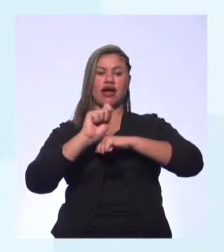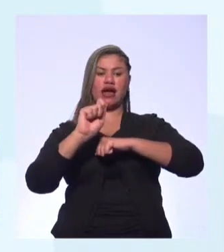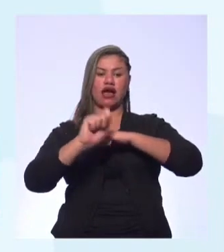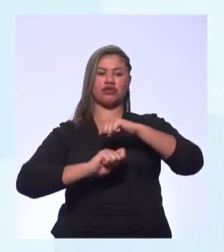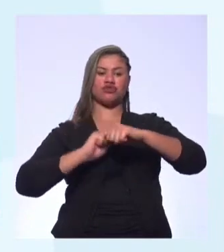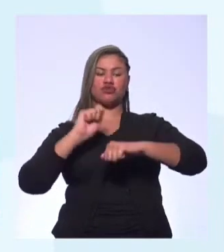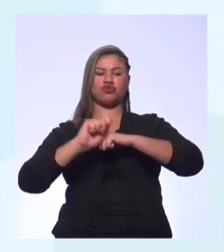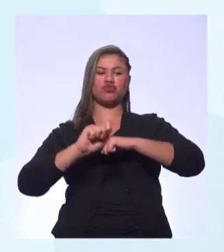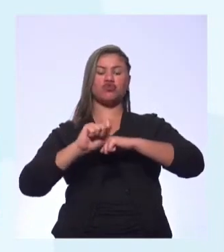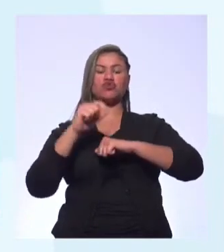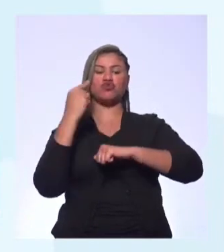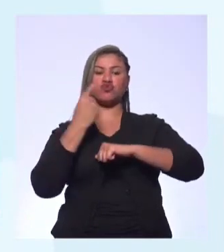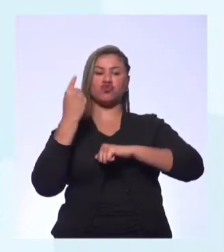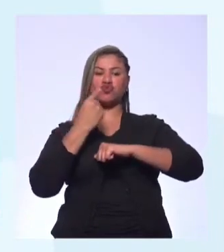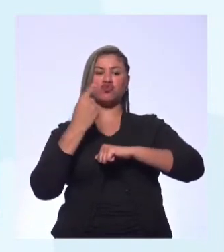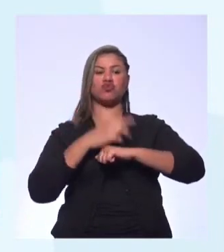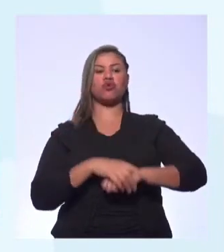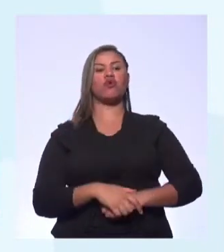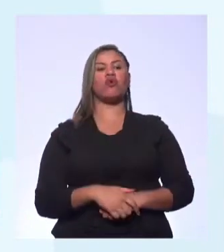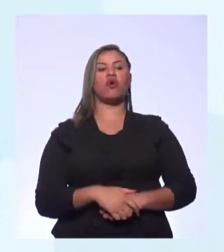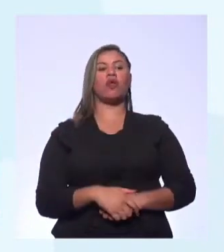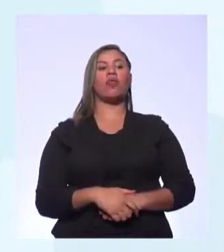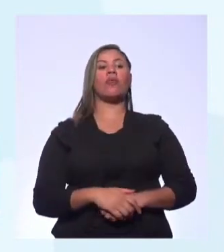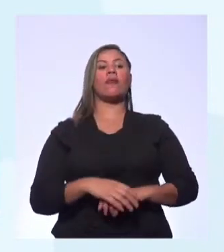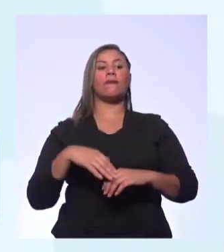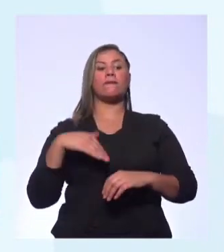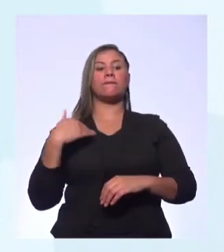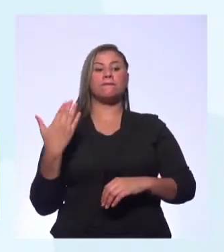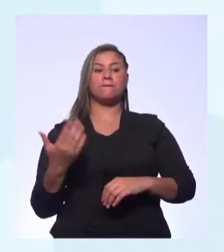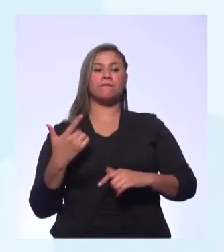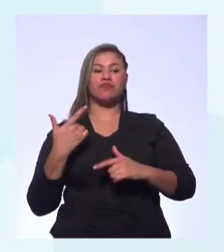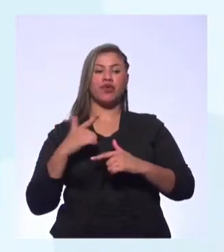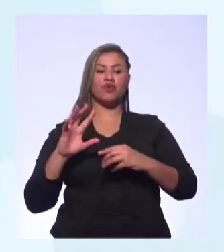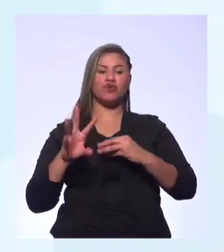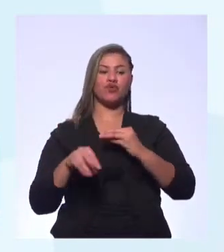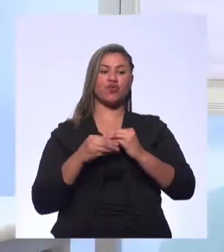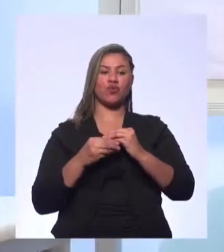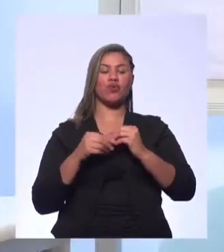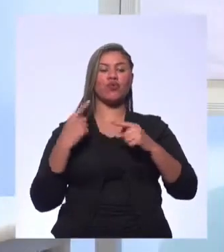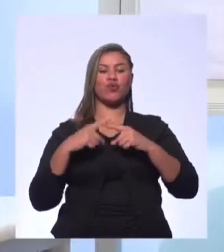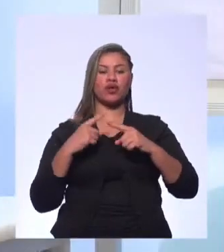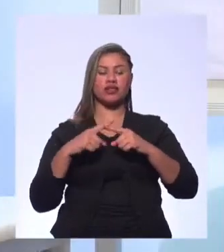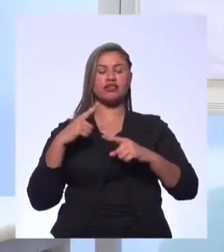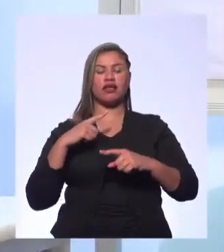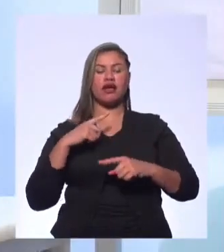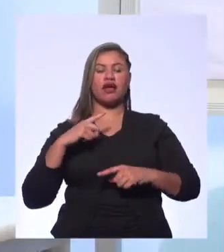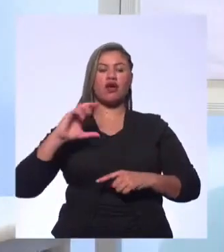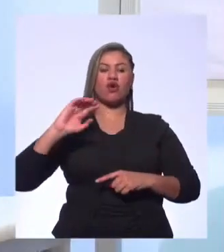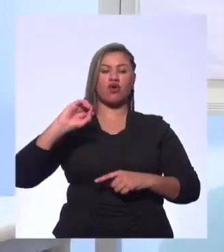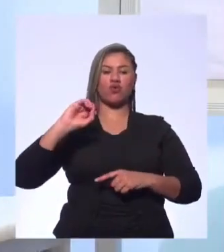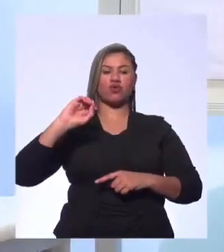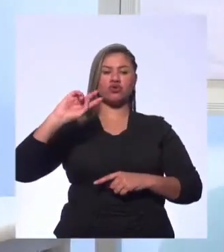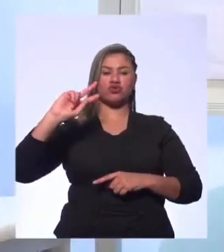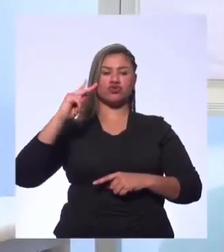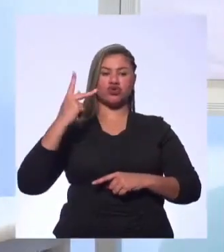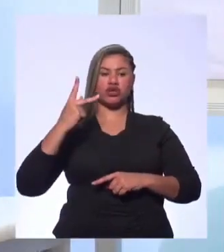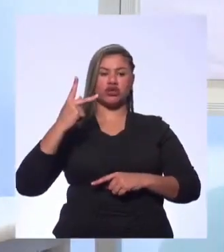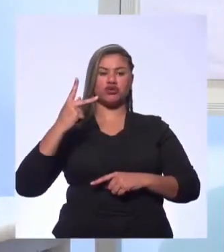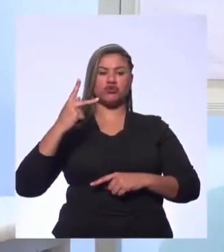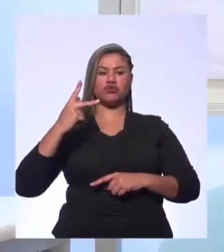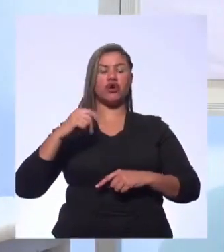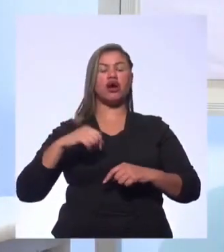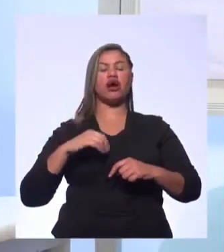composta. Composta por quem? Por hidrogênio e oxigênio. Tudo bem, pessoal? Deu pegar a ideia?